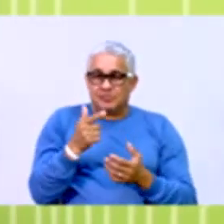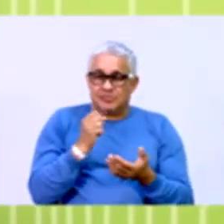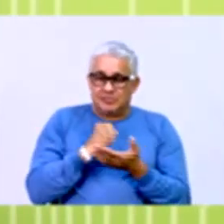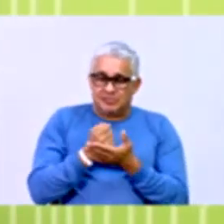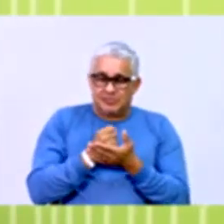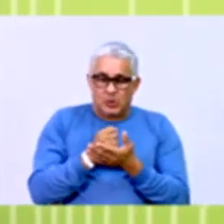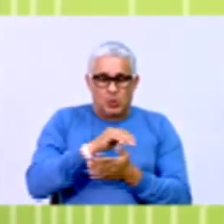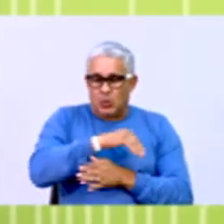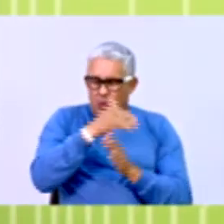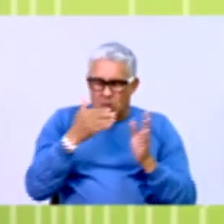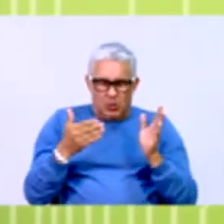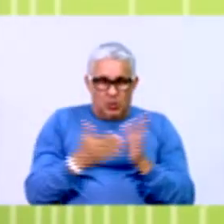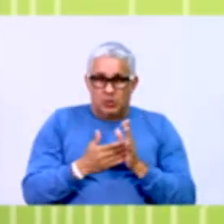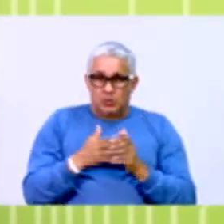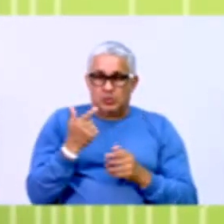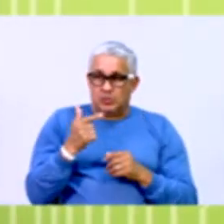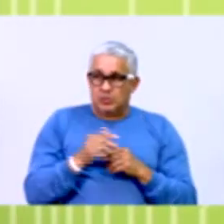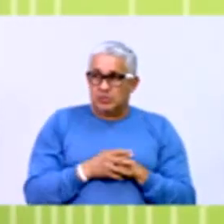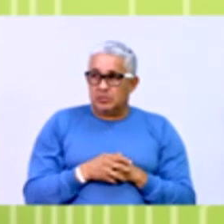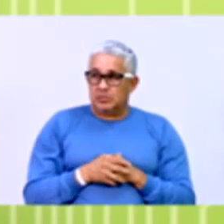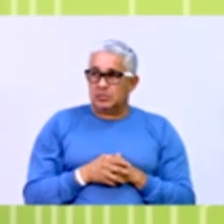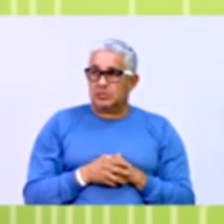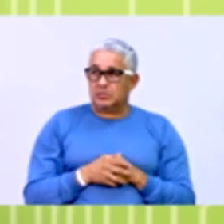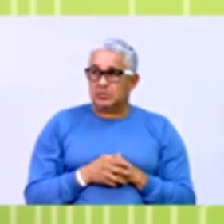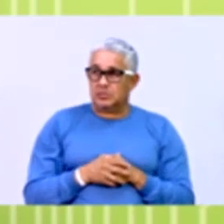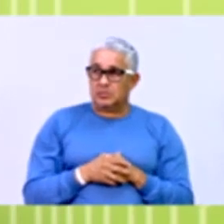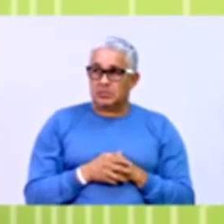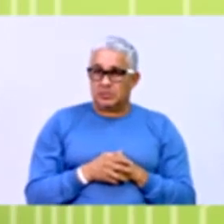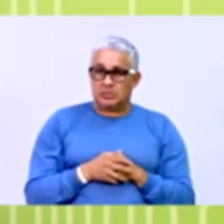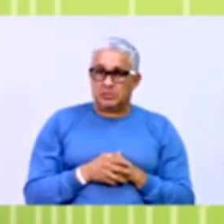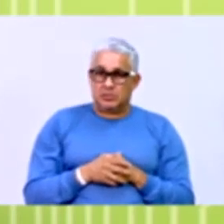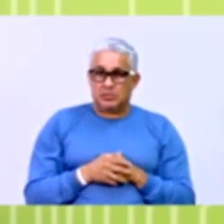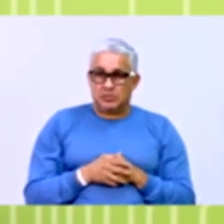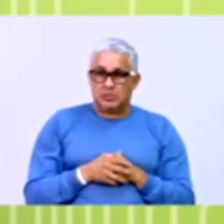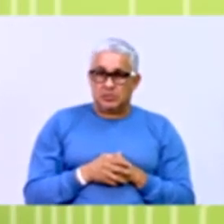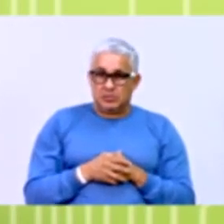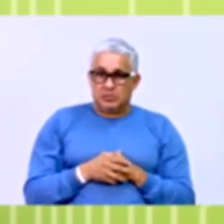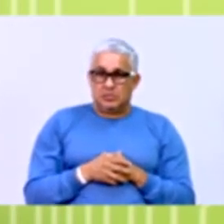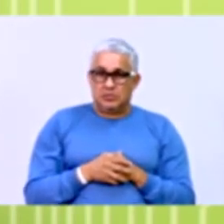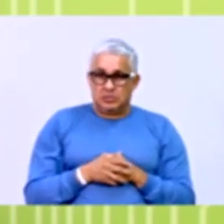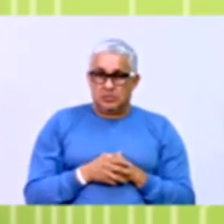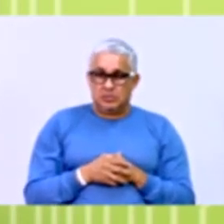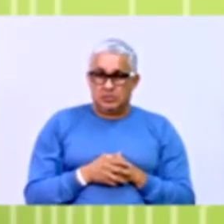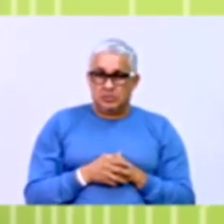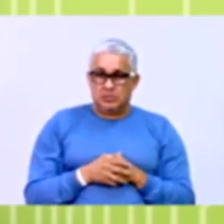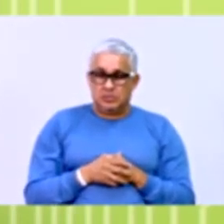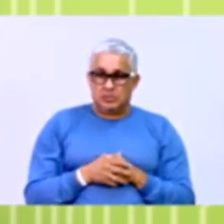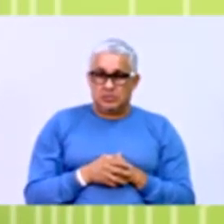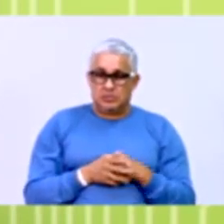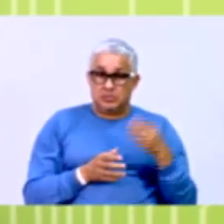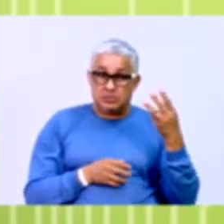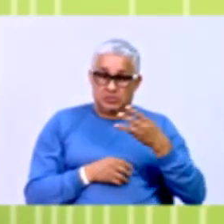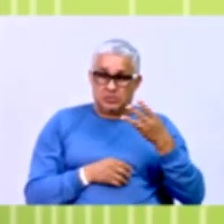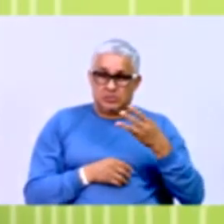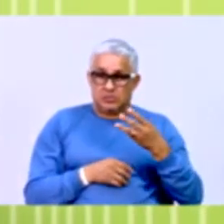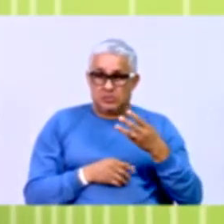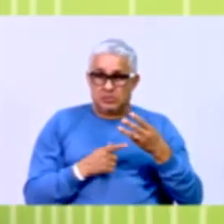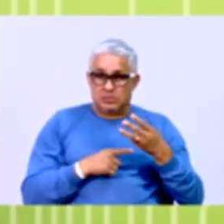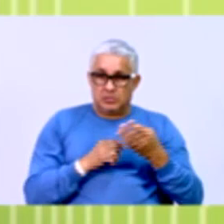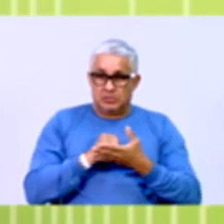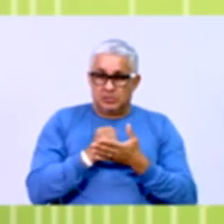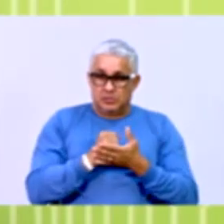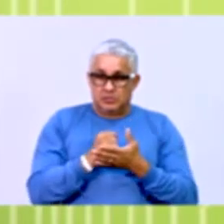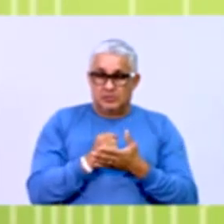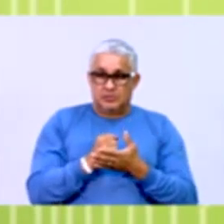de como que aquilo foi gerado. E no terceiro e último caso, ele tem controle